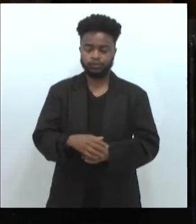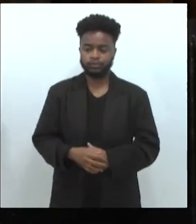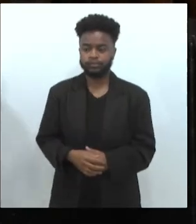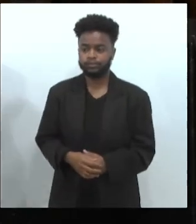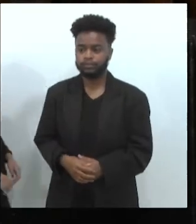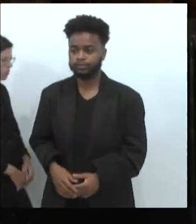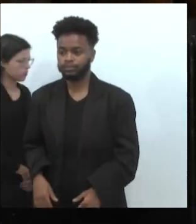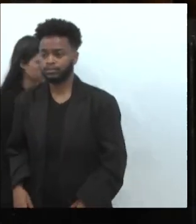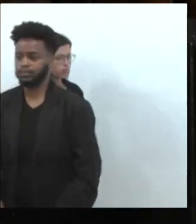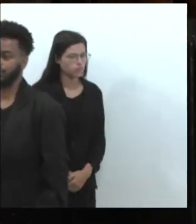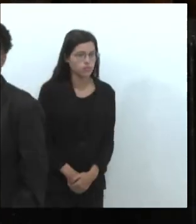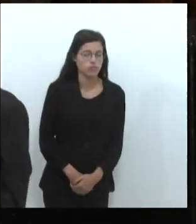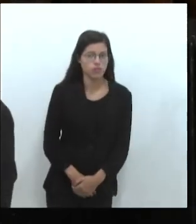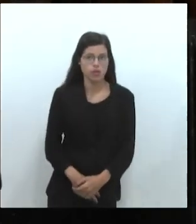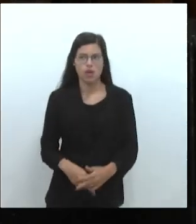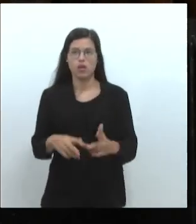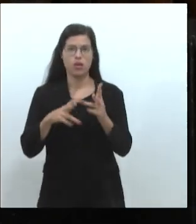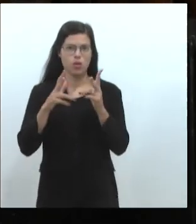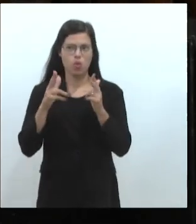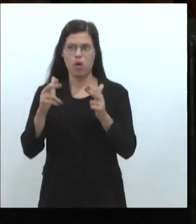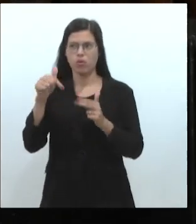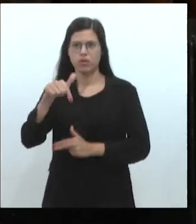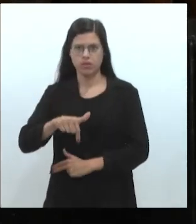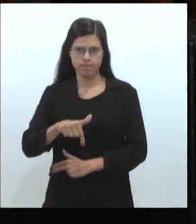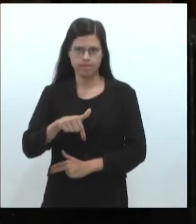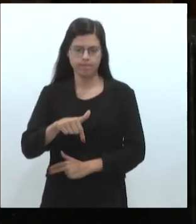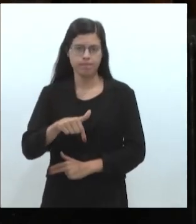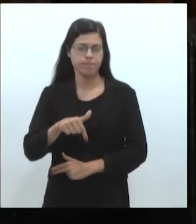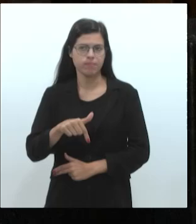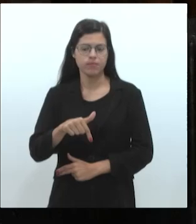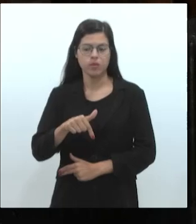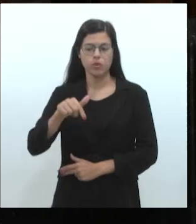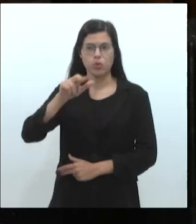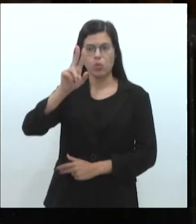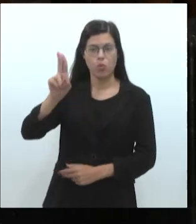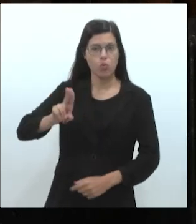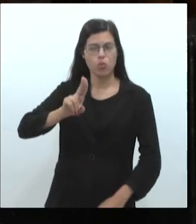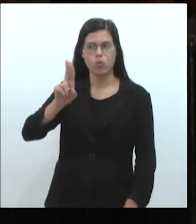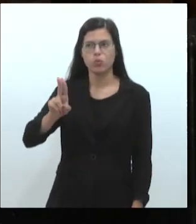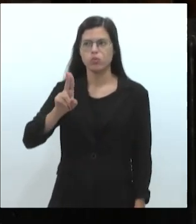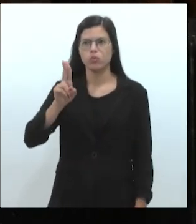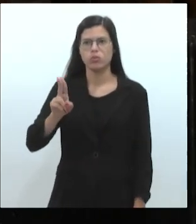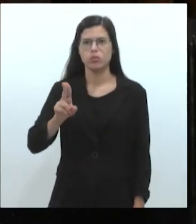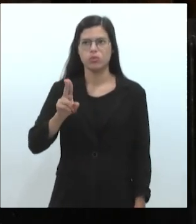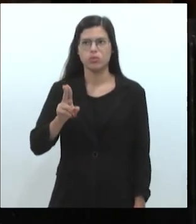gente também tem aqui. O uso da força